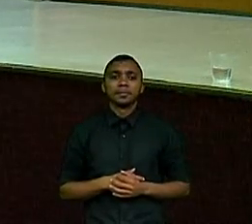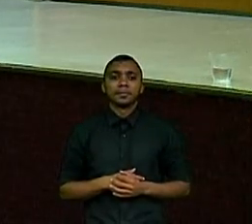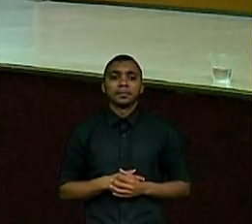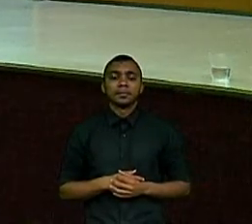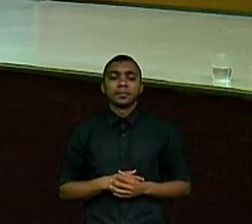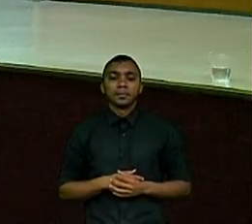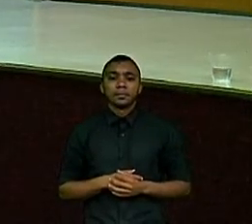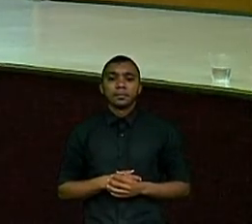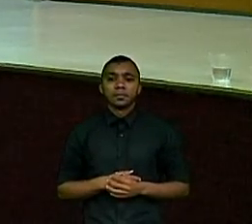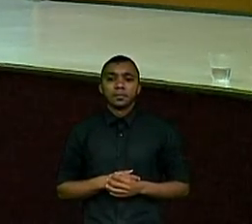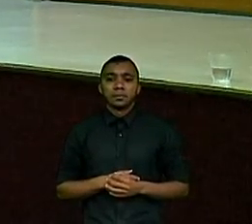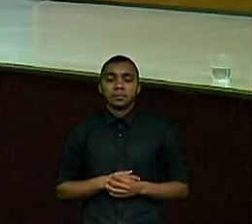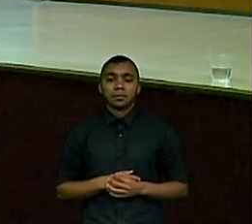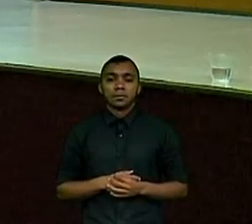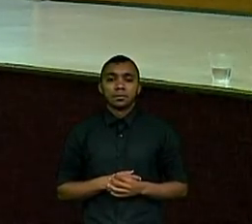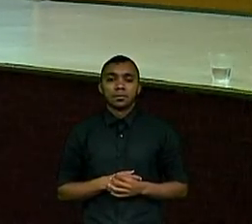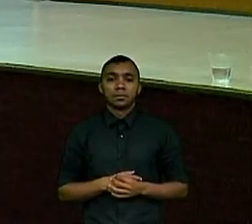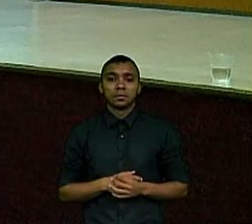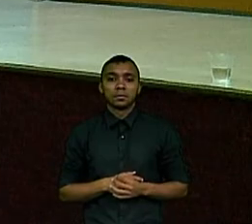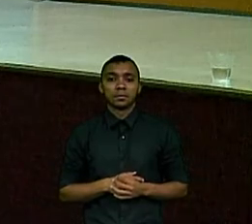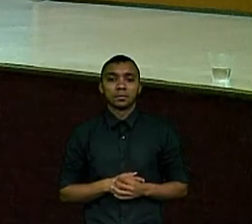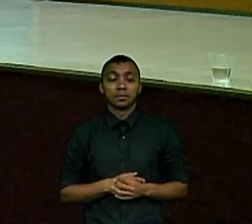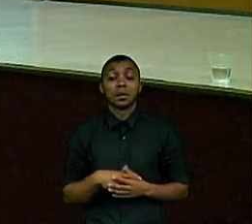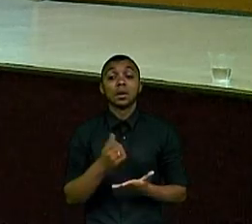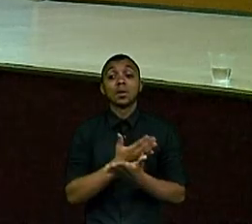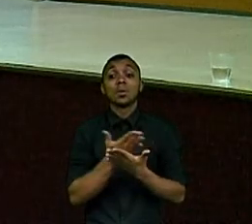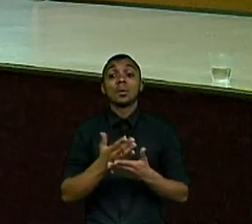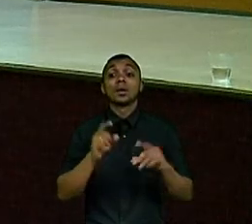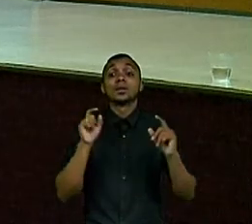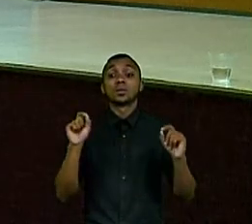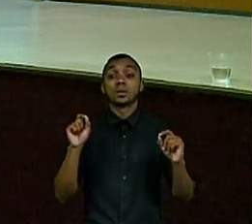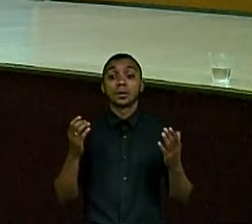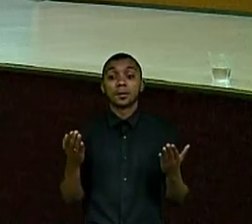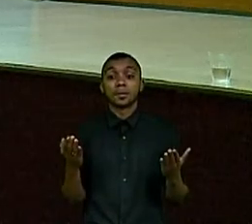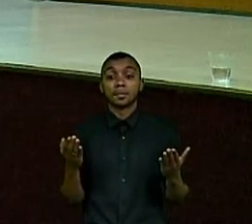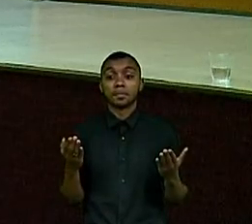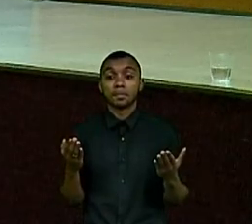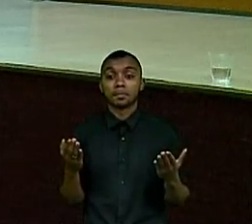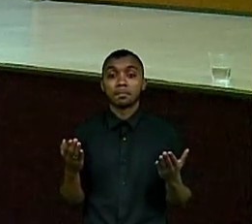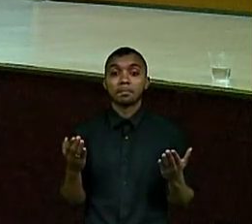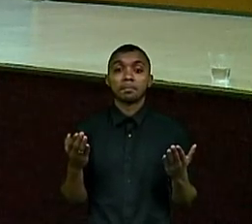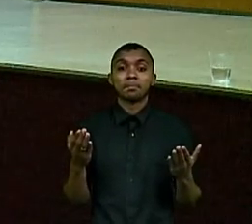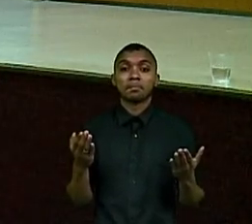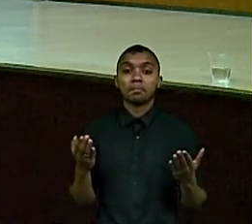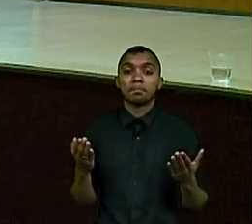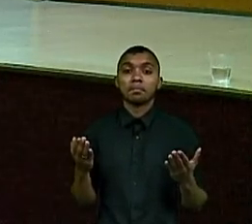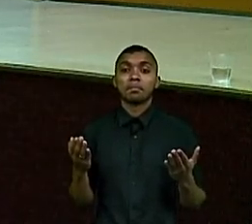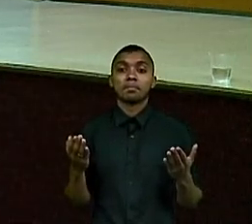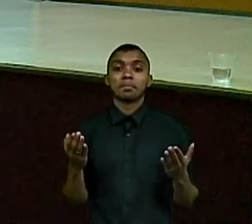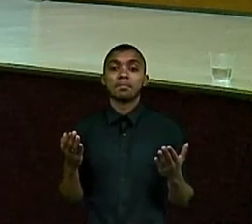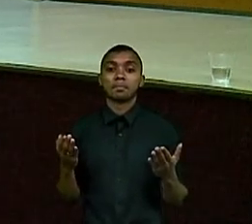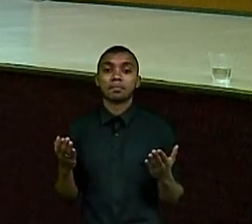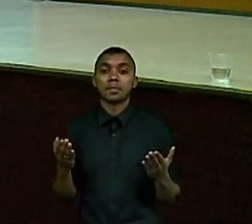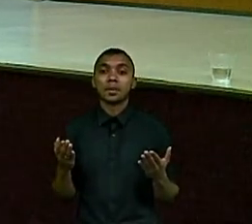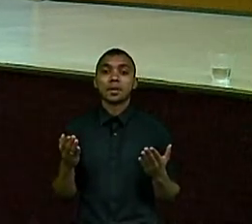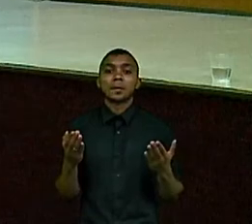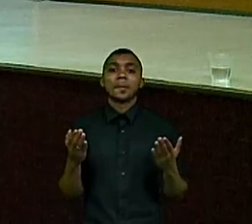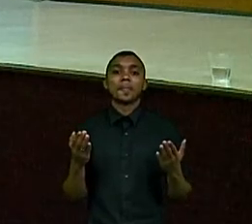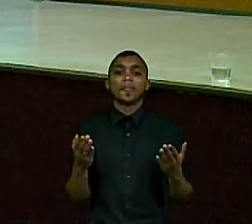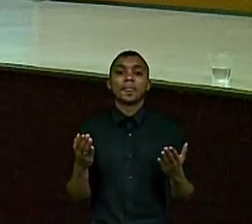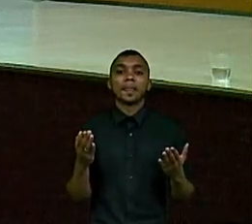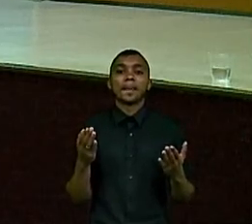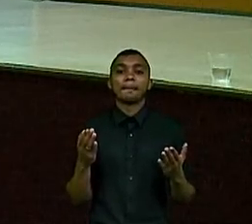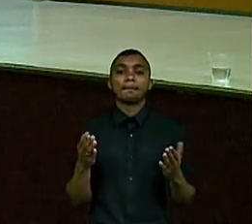a enciclopédia iniciava com quadros esquemático do conhecimento humano uma permanência que perpassa desde